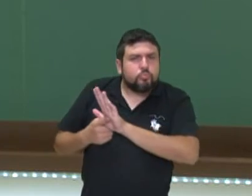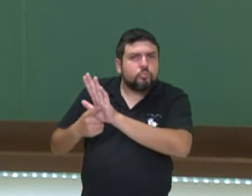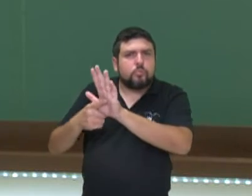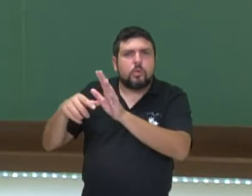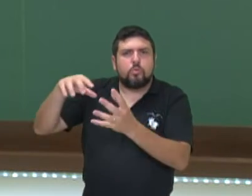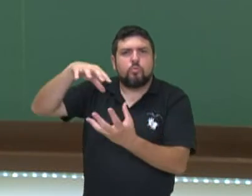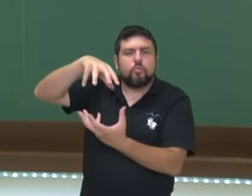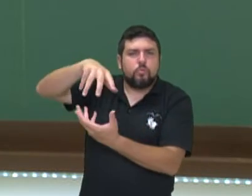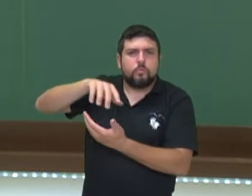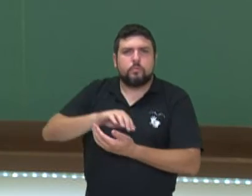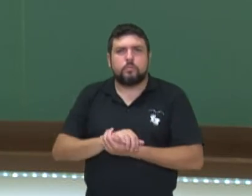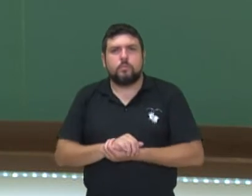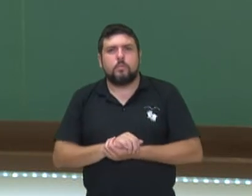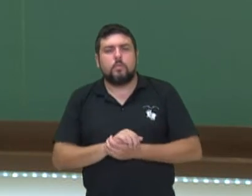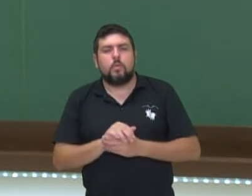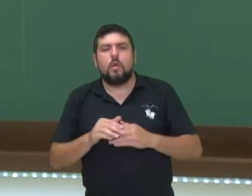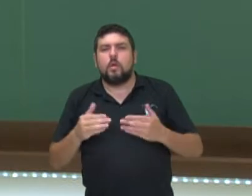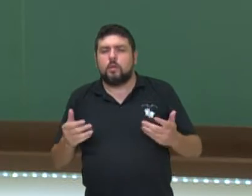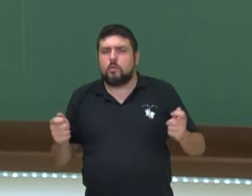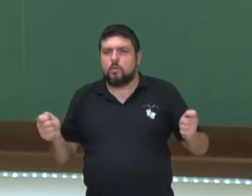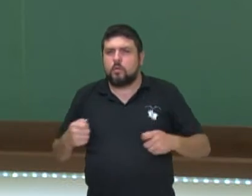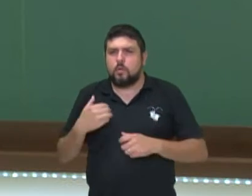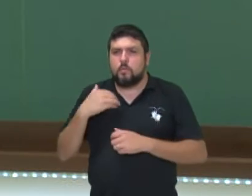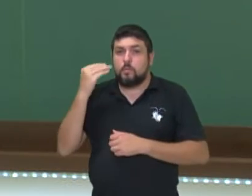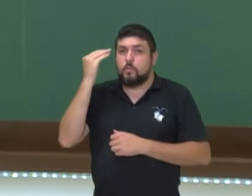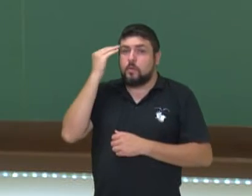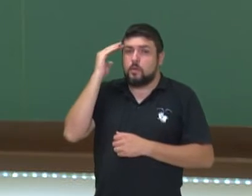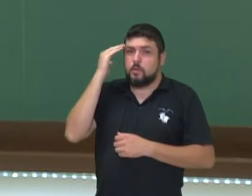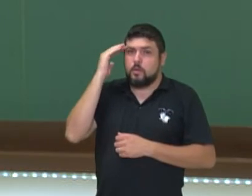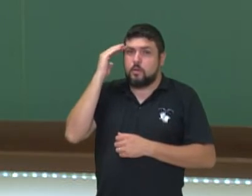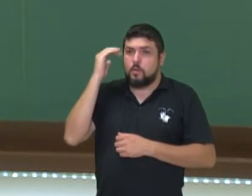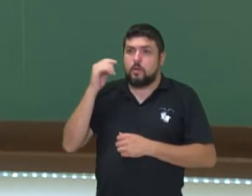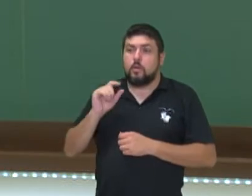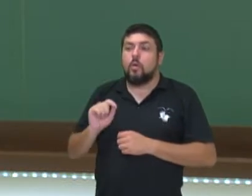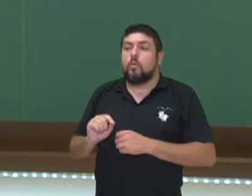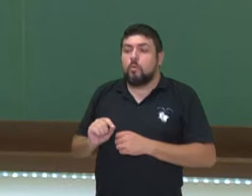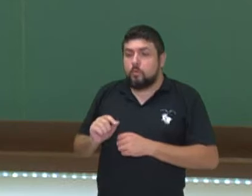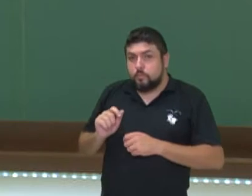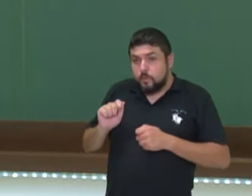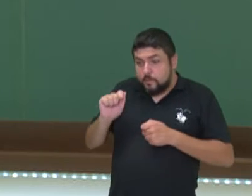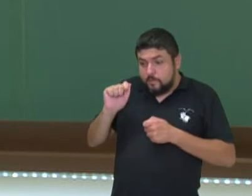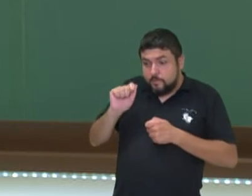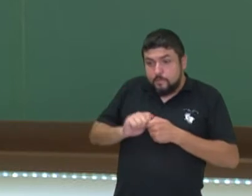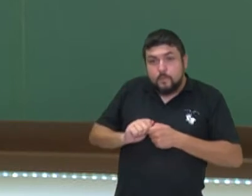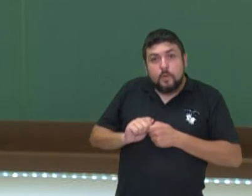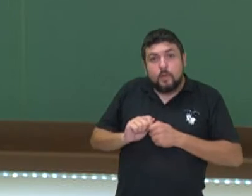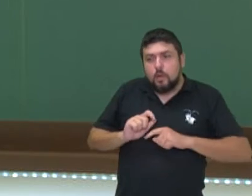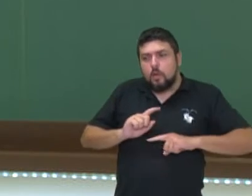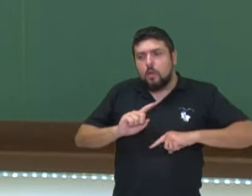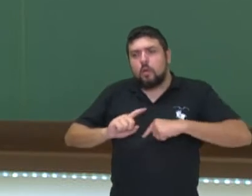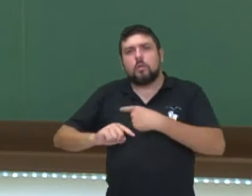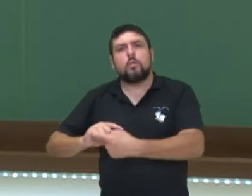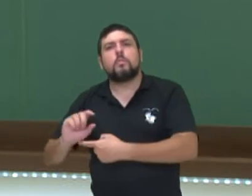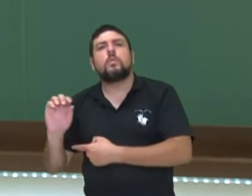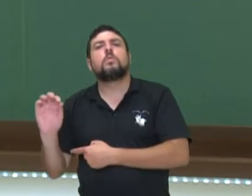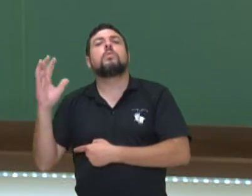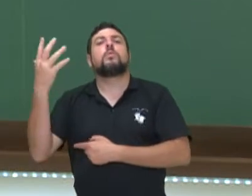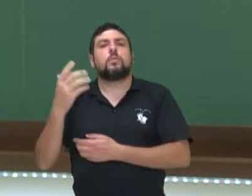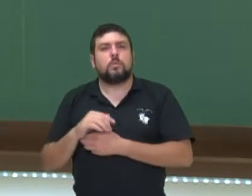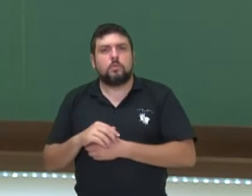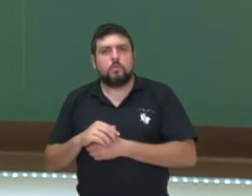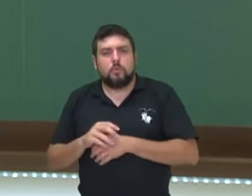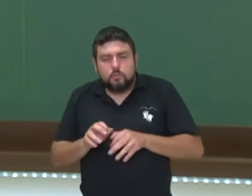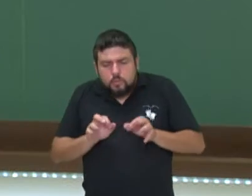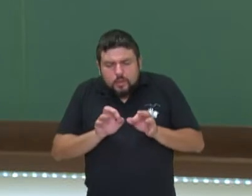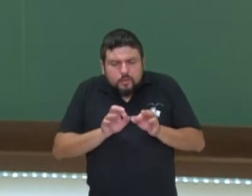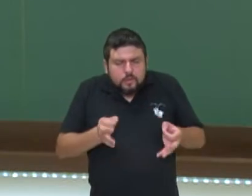a capacidade de entender as consequências daquilo que eu faço, das minhas ações, por mais simples que pareçam,